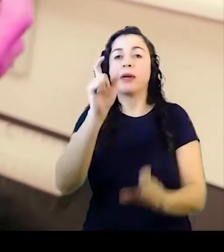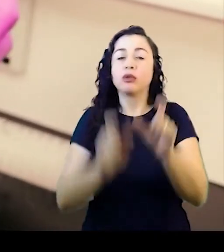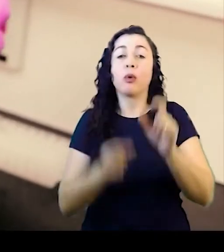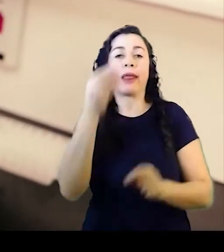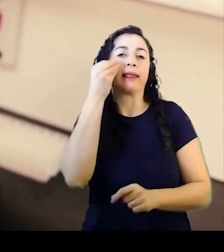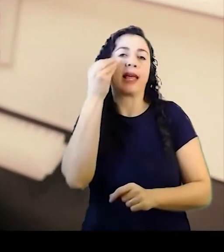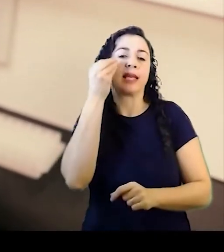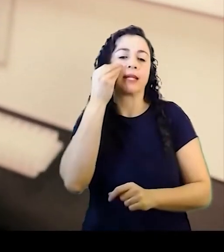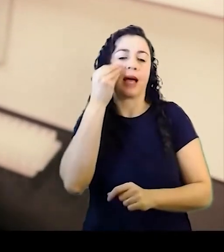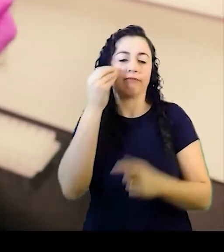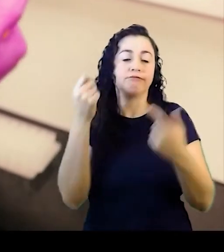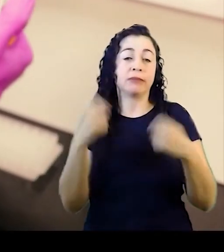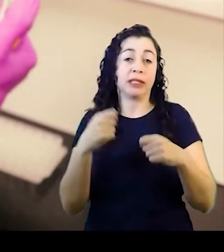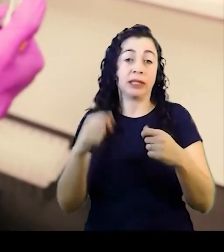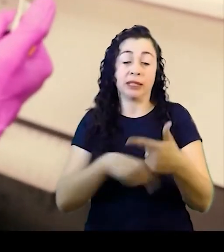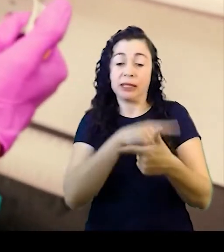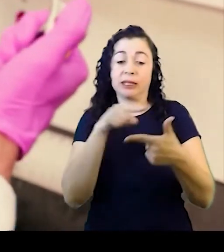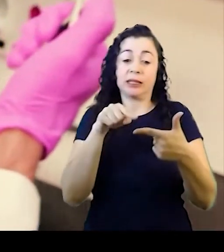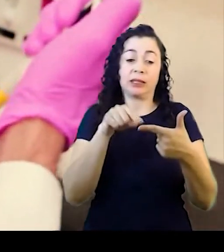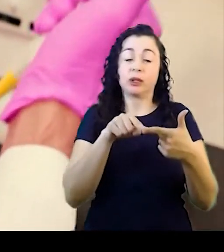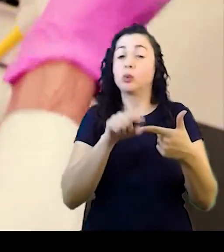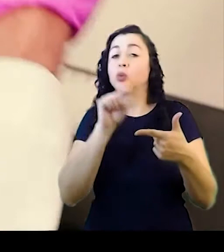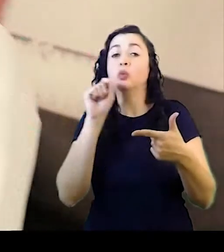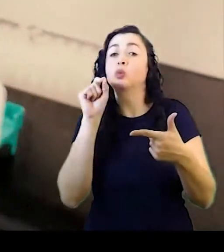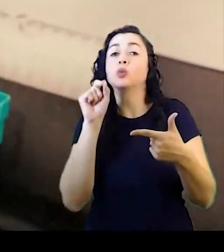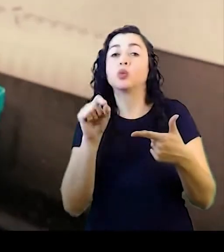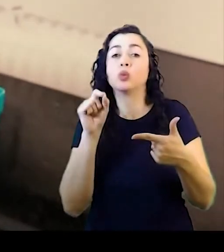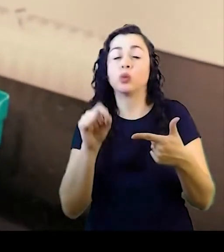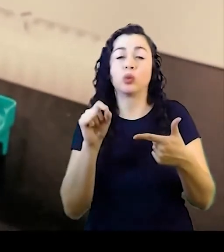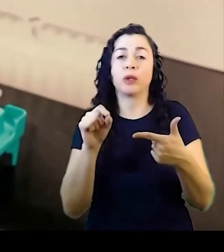testadas. Na segunda vertente,